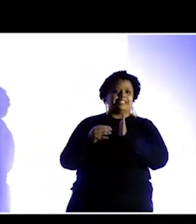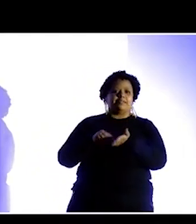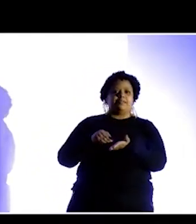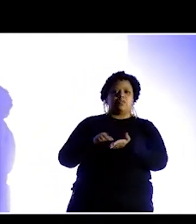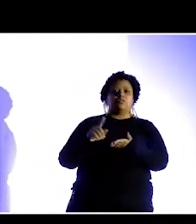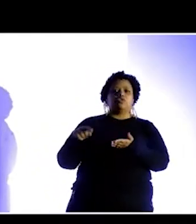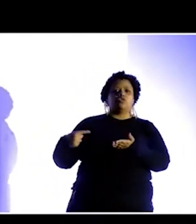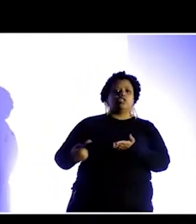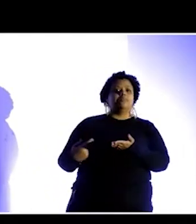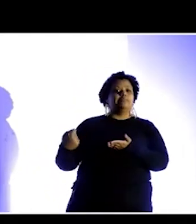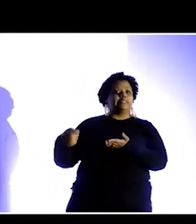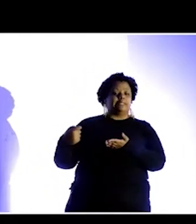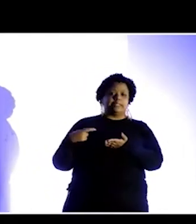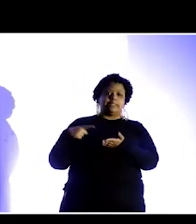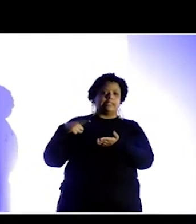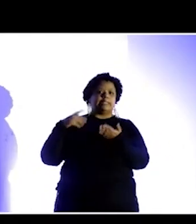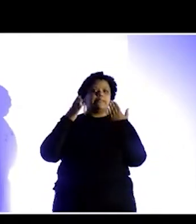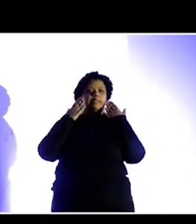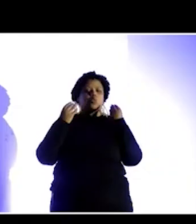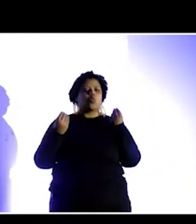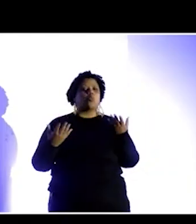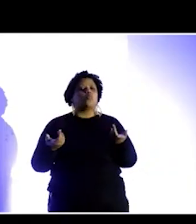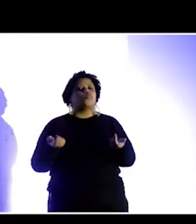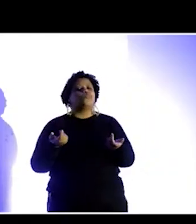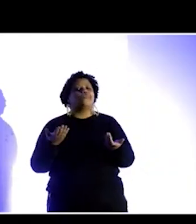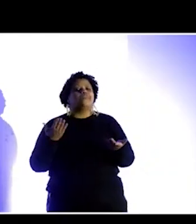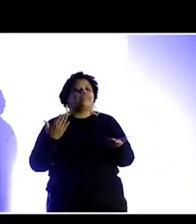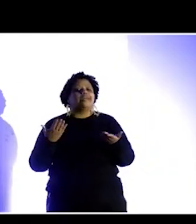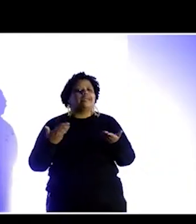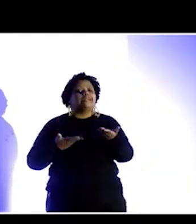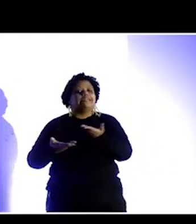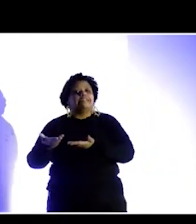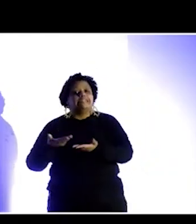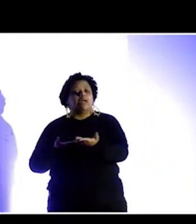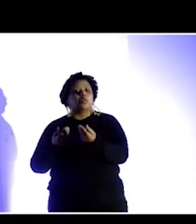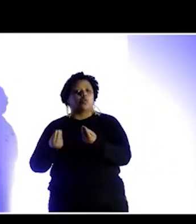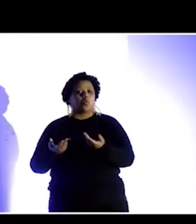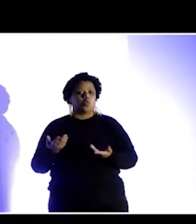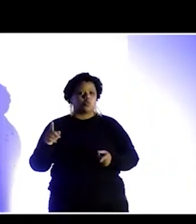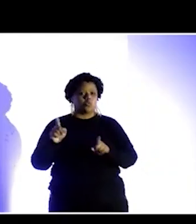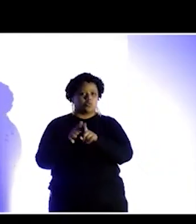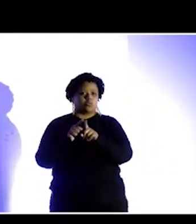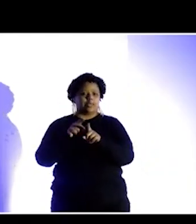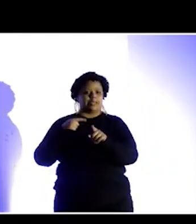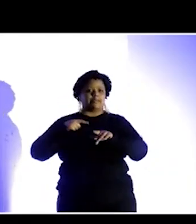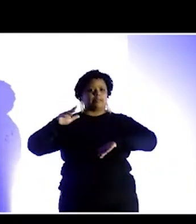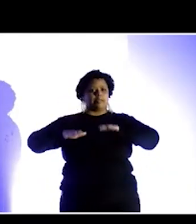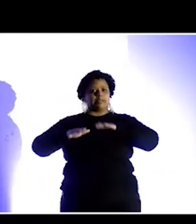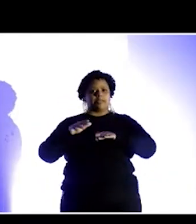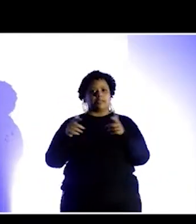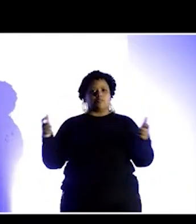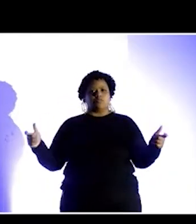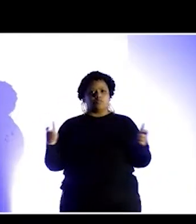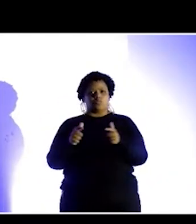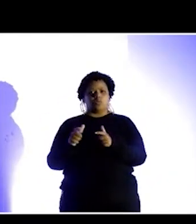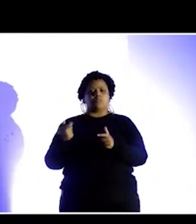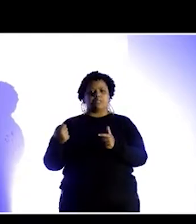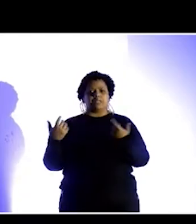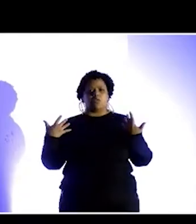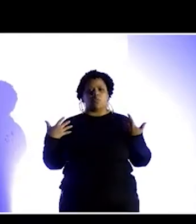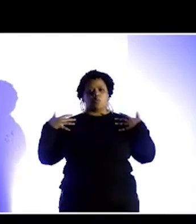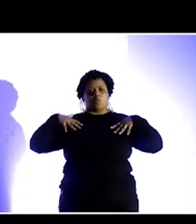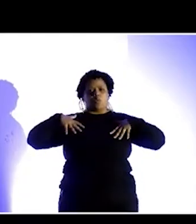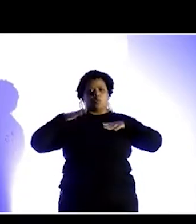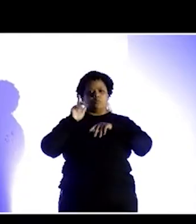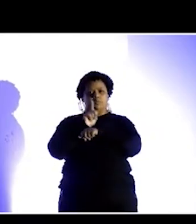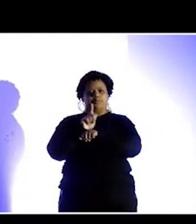gente precisa lidar com essas incertezas e a depender do tamanho delas, né, a gente precisa incorporar isso na nossa